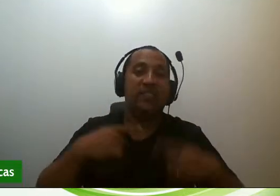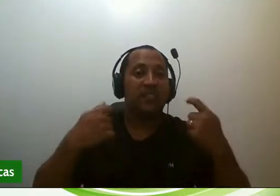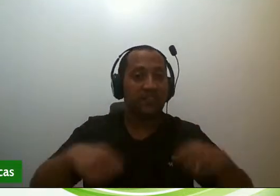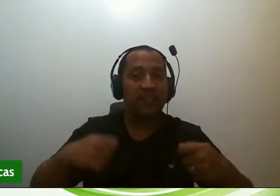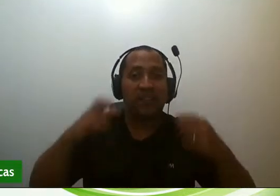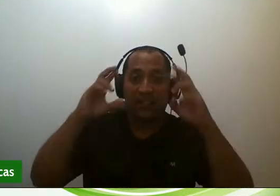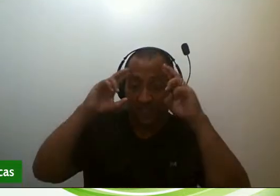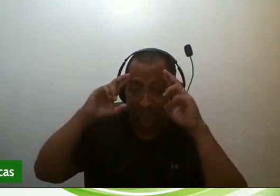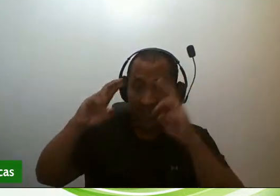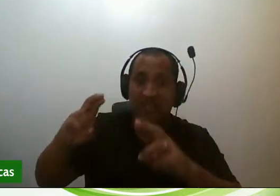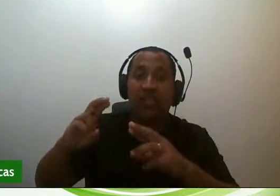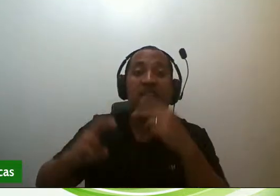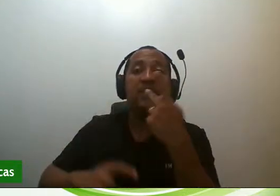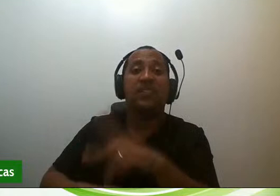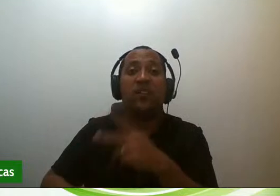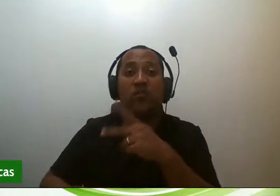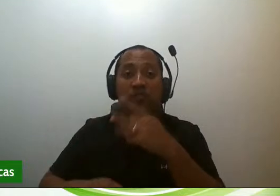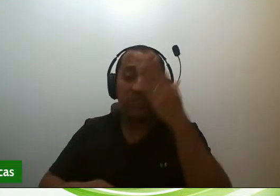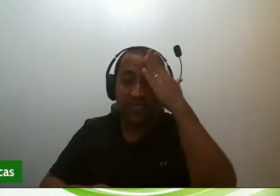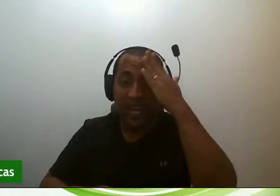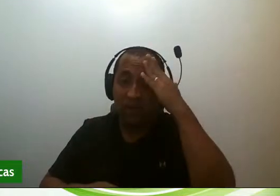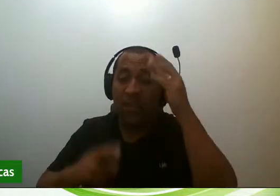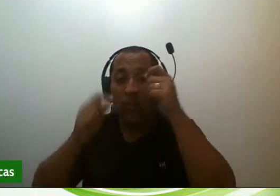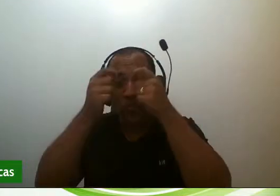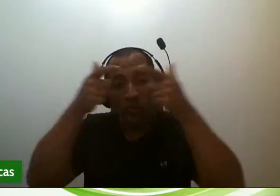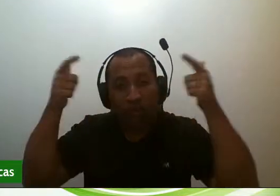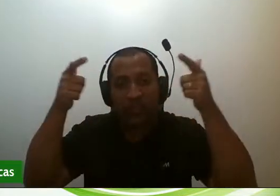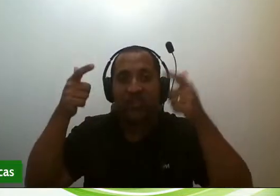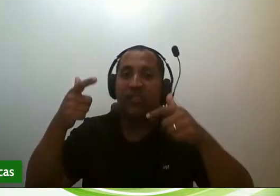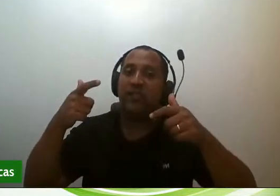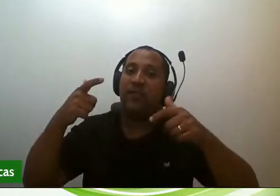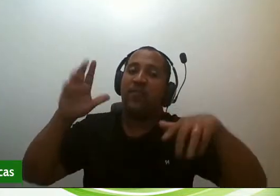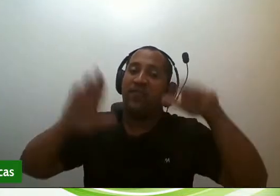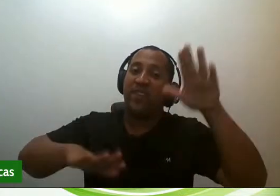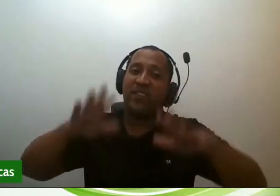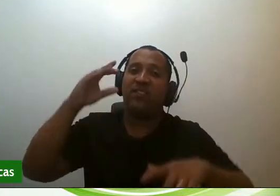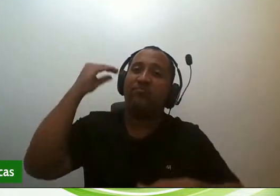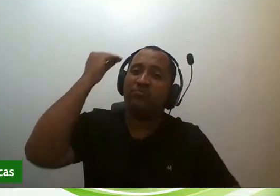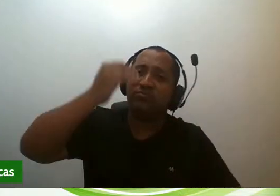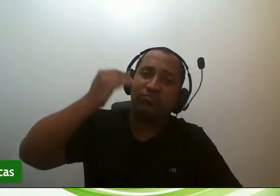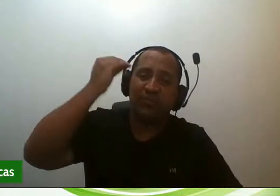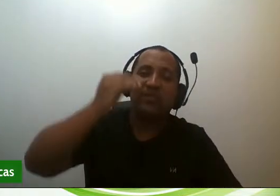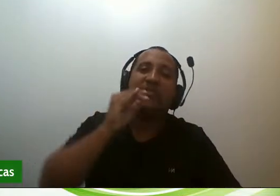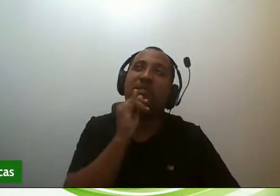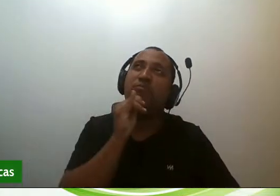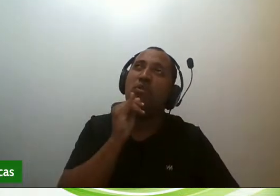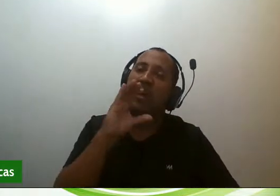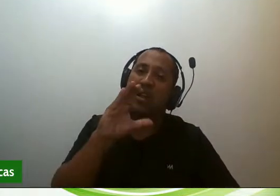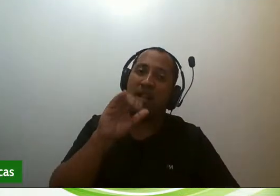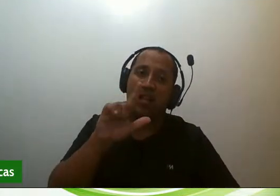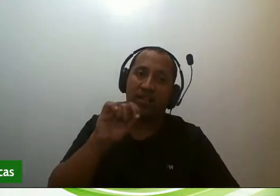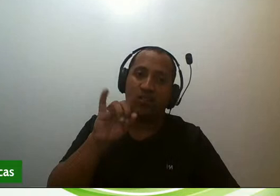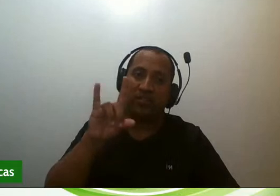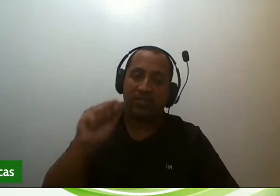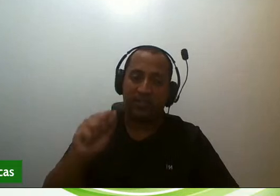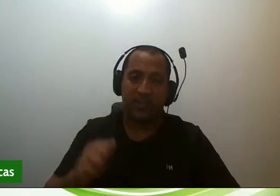respeitar esses saberes prévios. A gente tem uma série de experiências, Cláudia, por exemplo, quando a gente